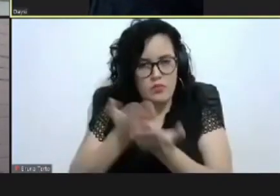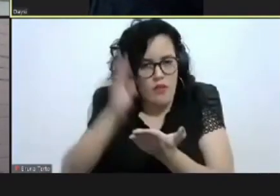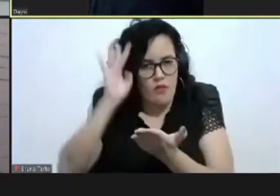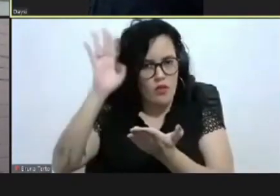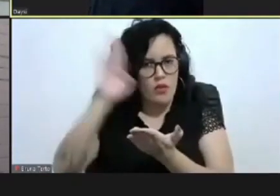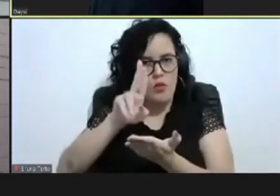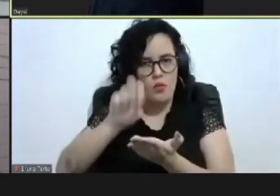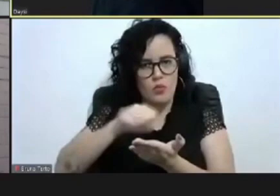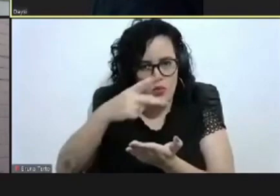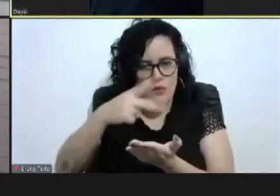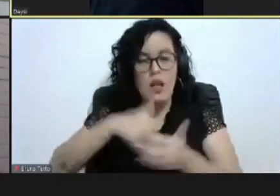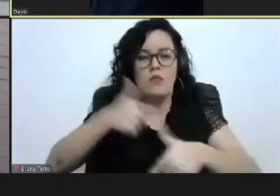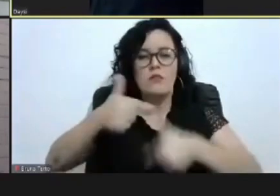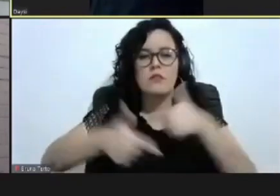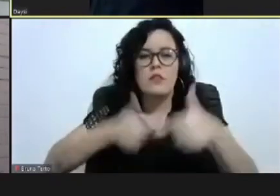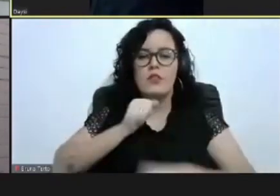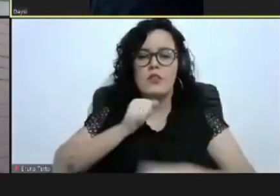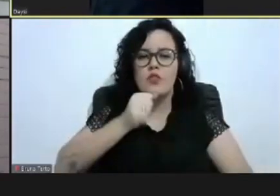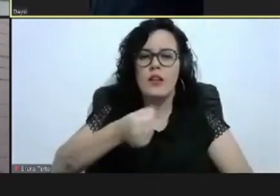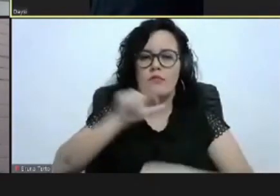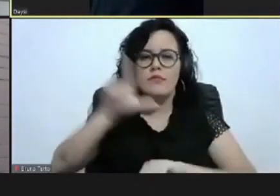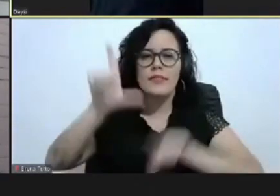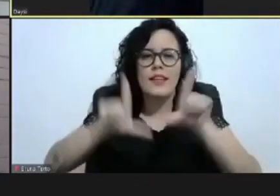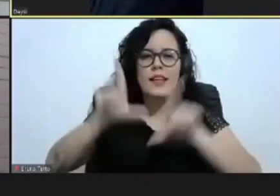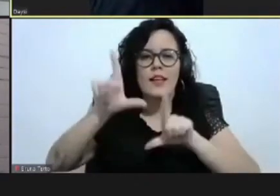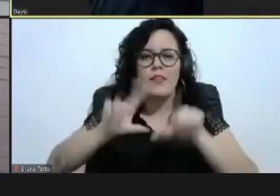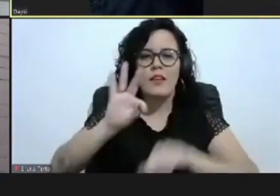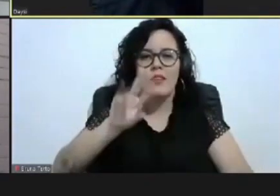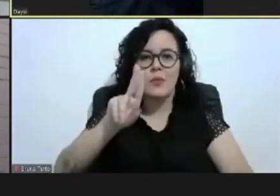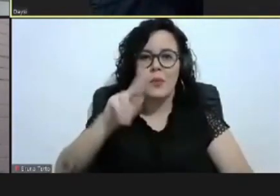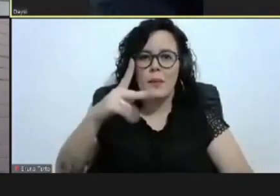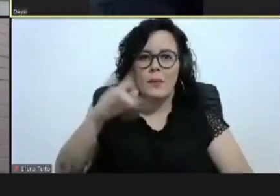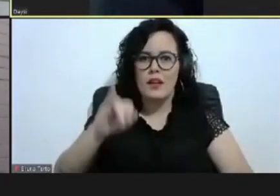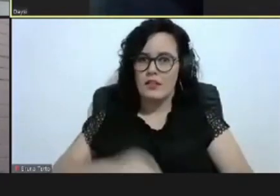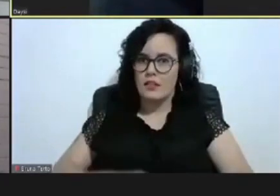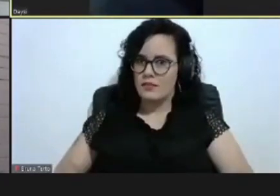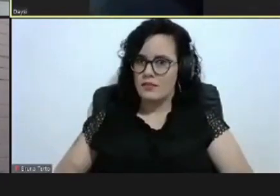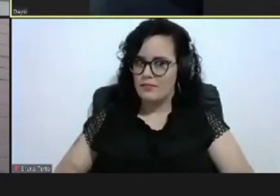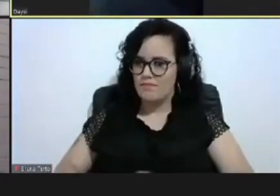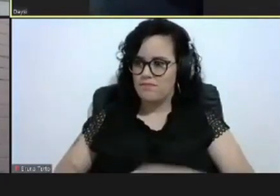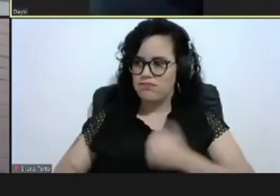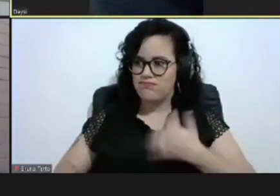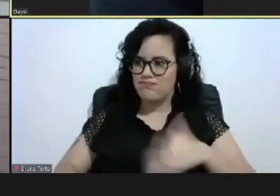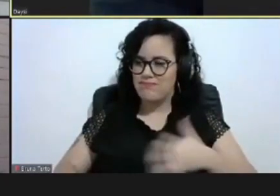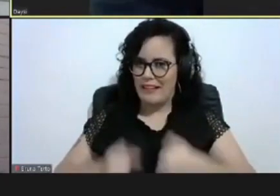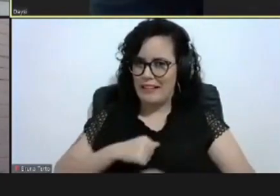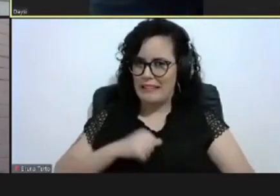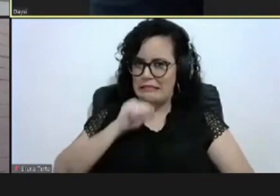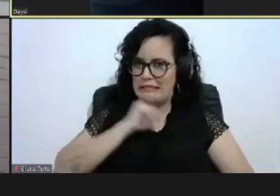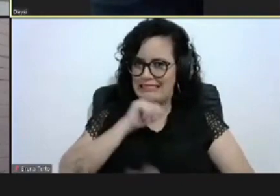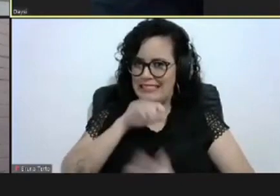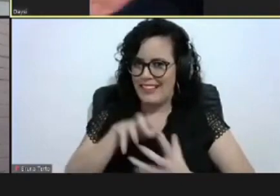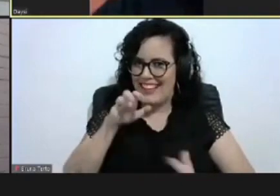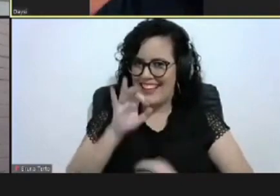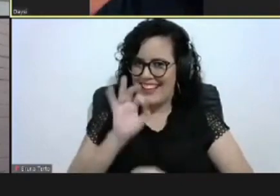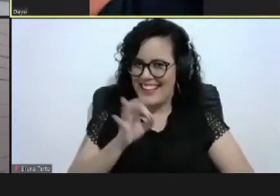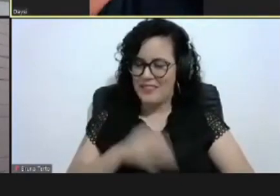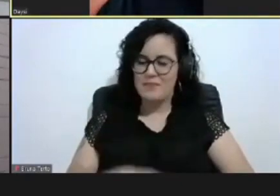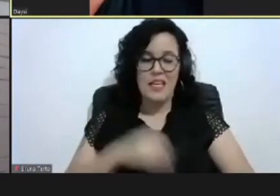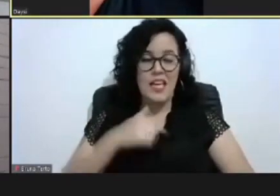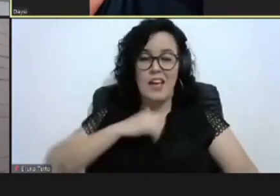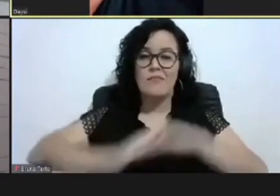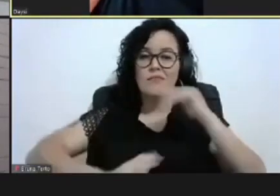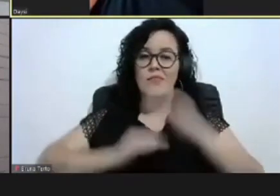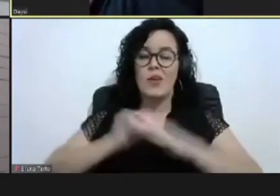jornalista na TV Tupi. Olha só como eu sou idosa. Eu era editora de texto e